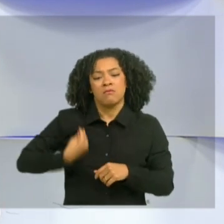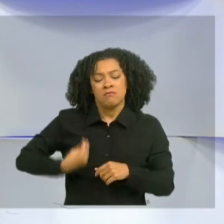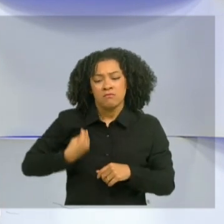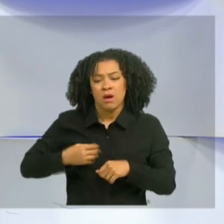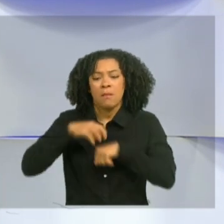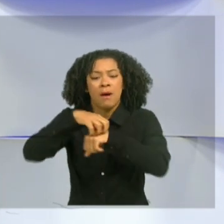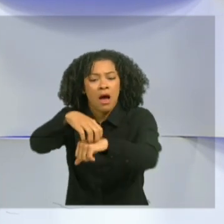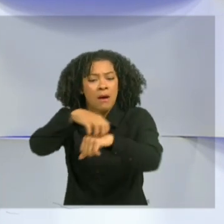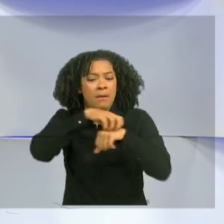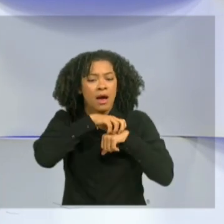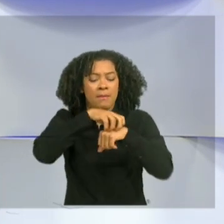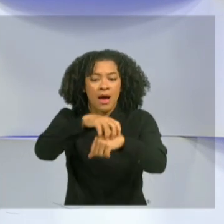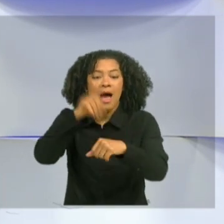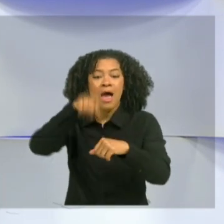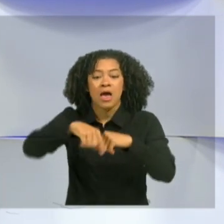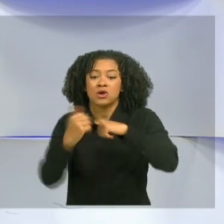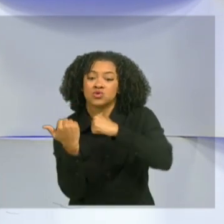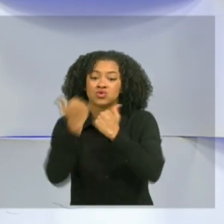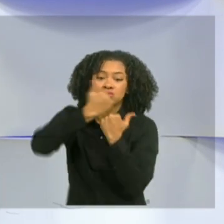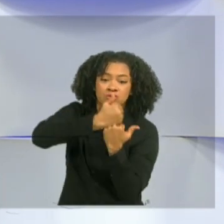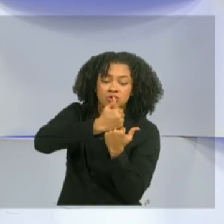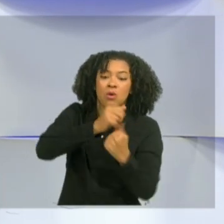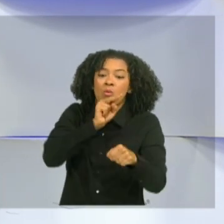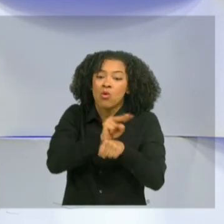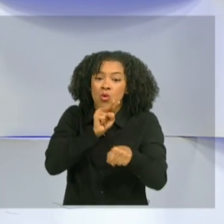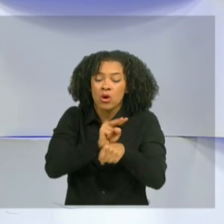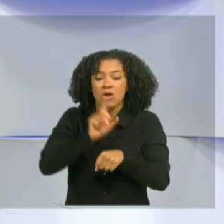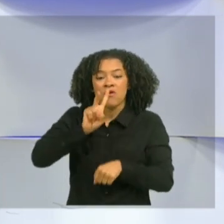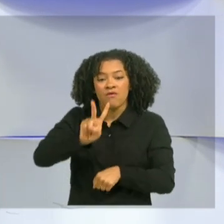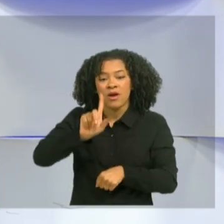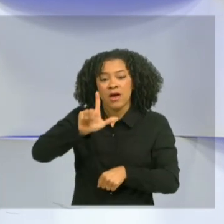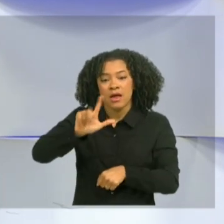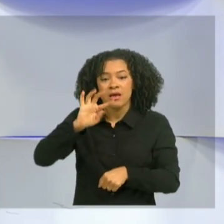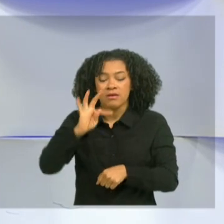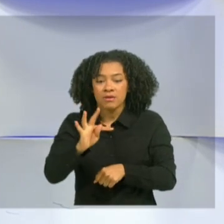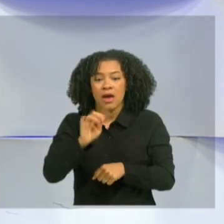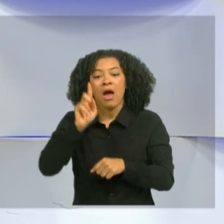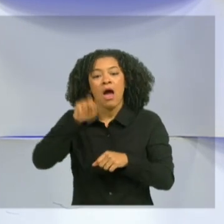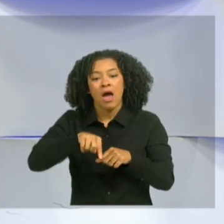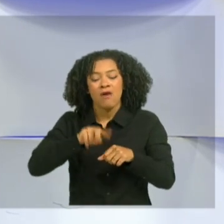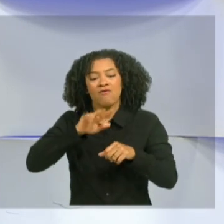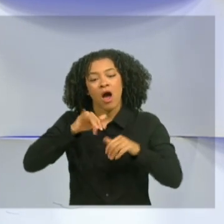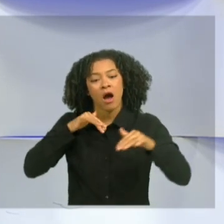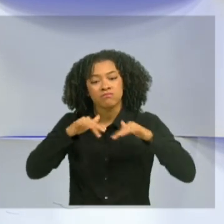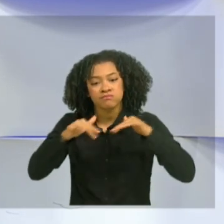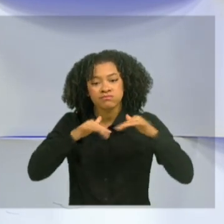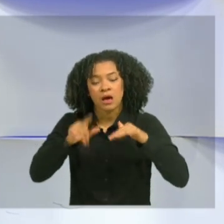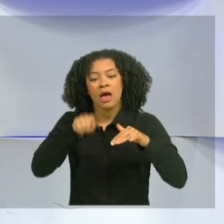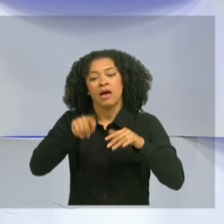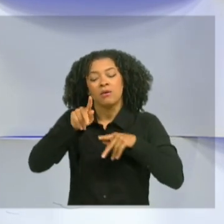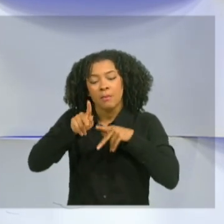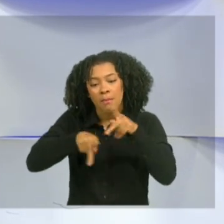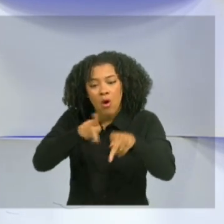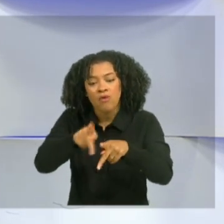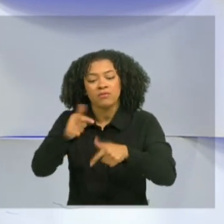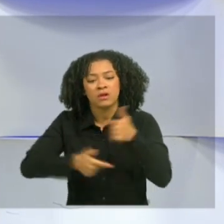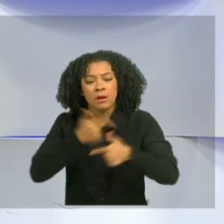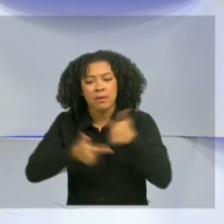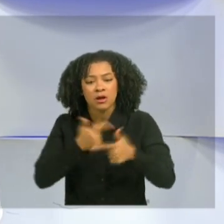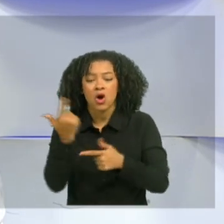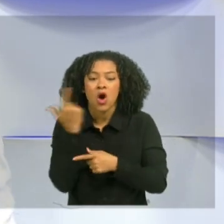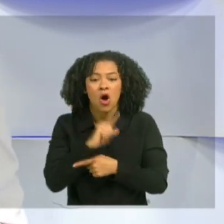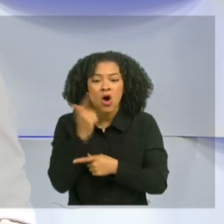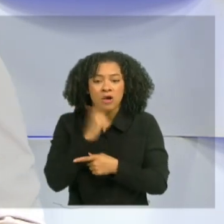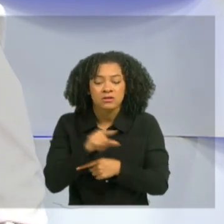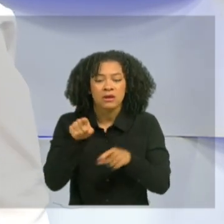etapa enquanto o VLT que é um modal que terá inclusive os espaços também para os trabalhadores e as trabalhadoras transportarem os